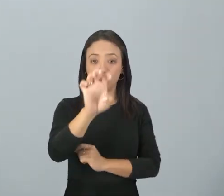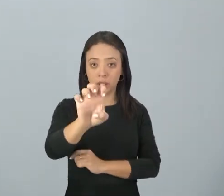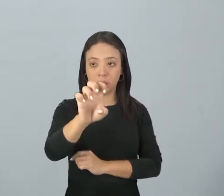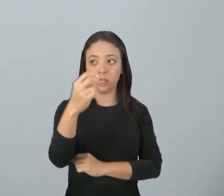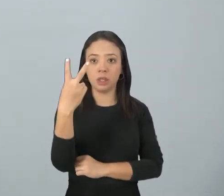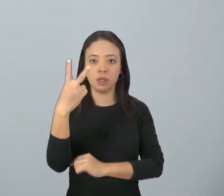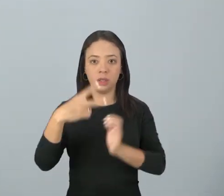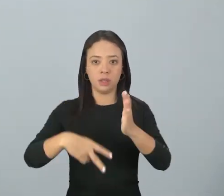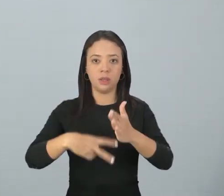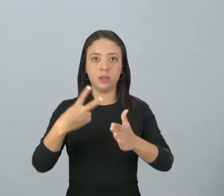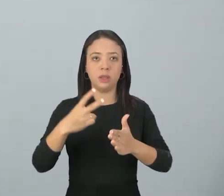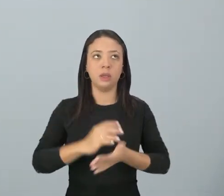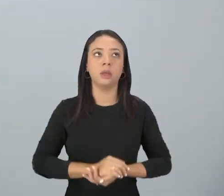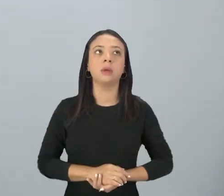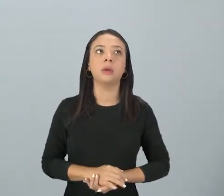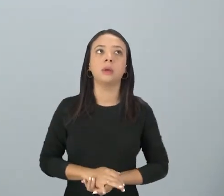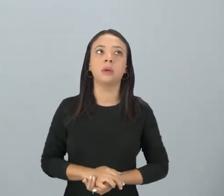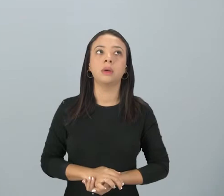espanhol seria